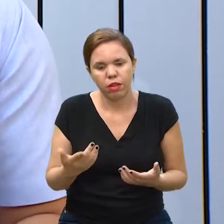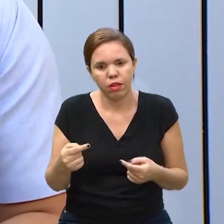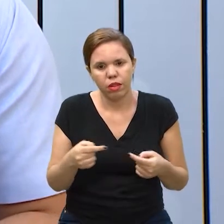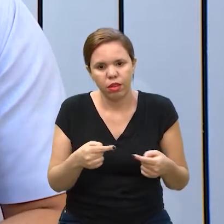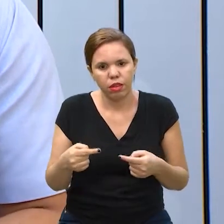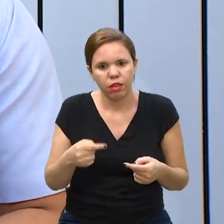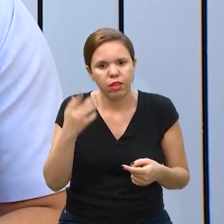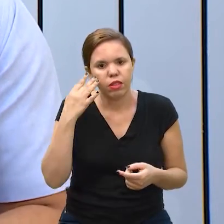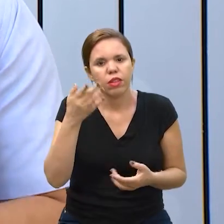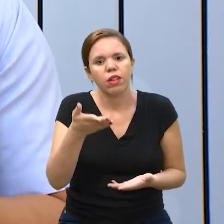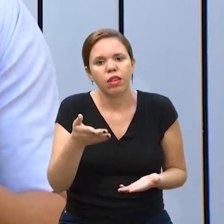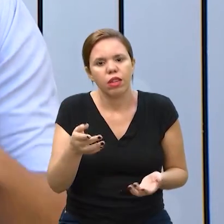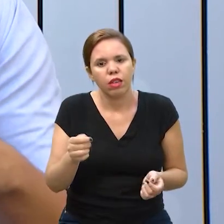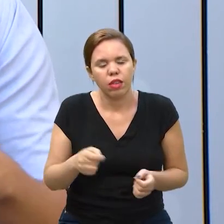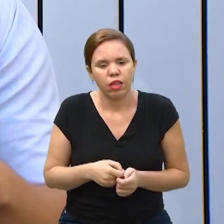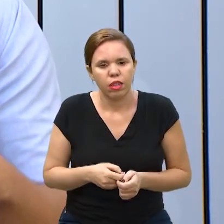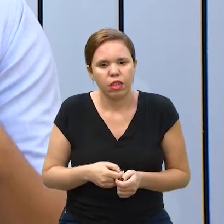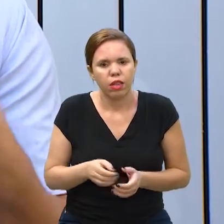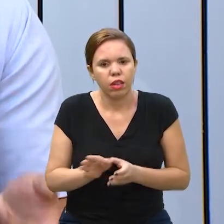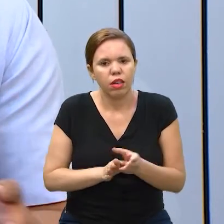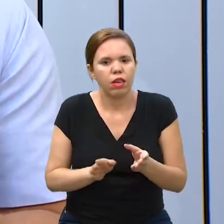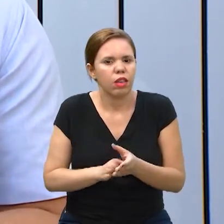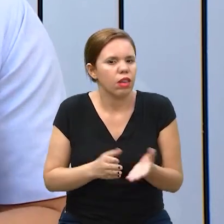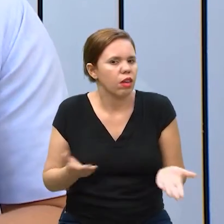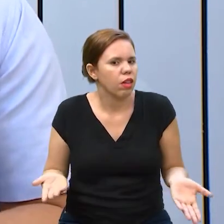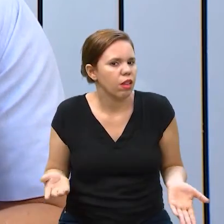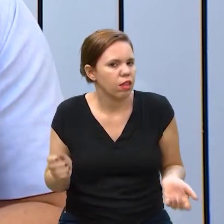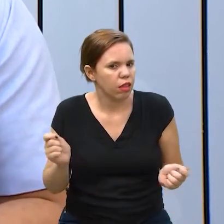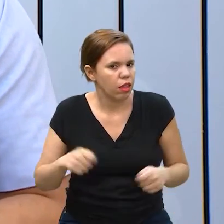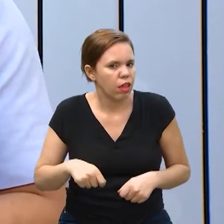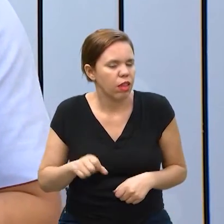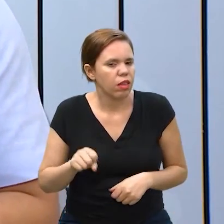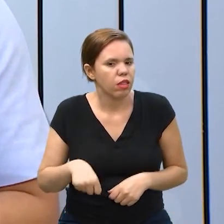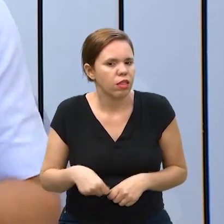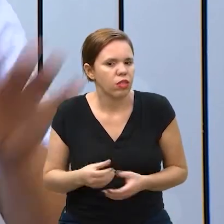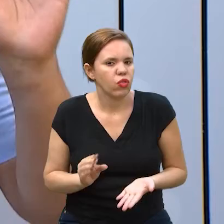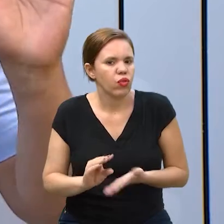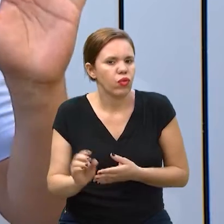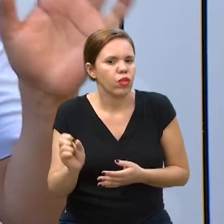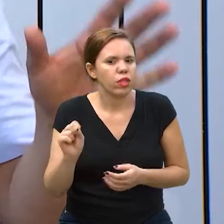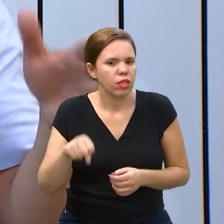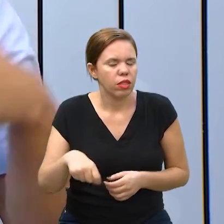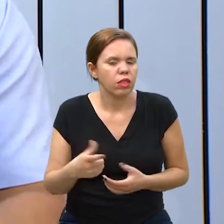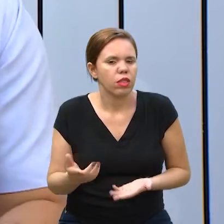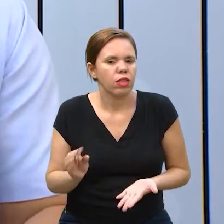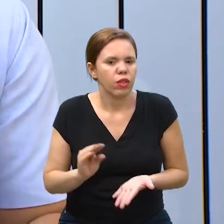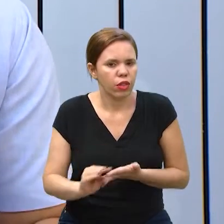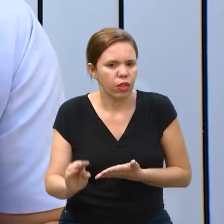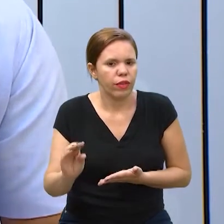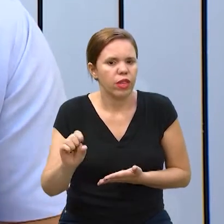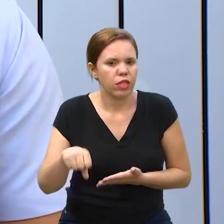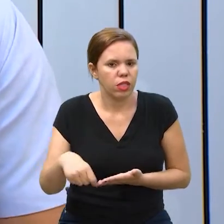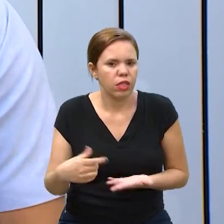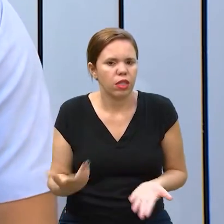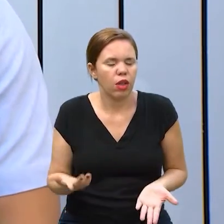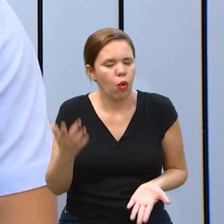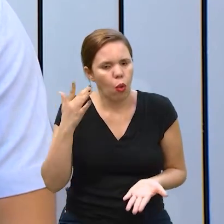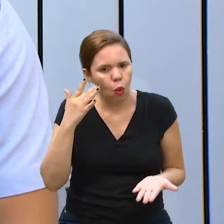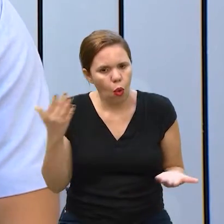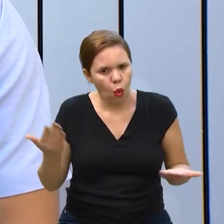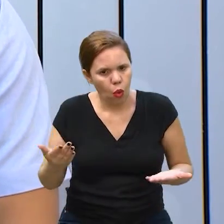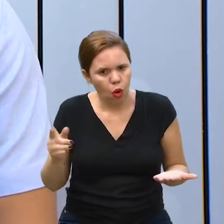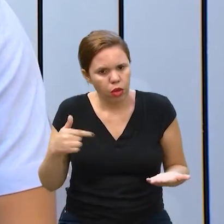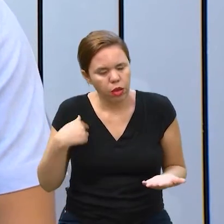nesse mercado? Vocês, o que vocês recomendariam? Não, dá sim, dá sim. Eu não investiria não, ou investiria sim. Hoje eu